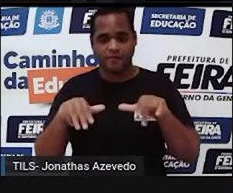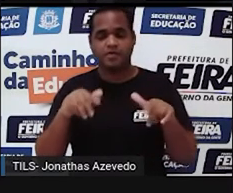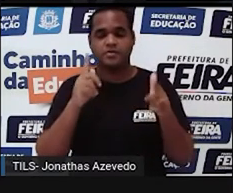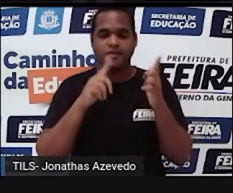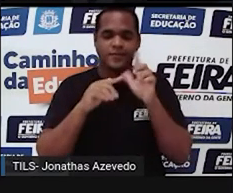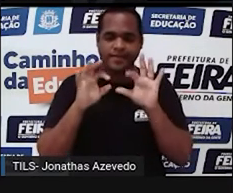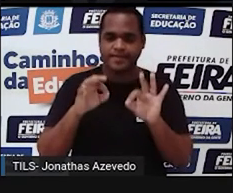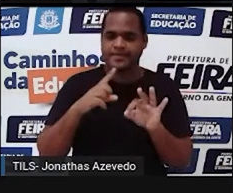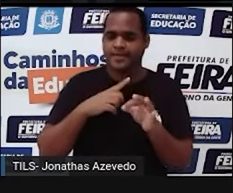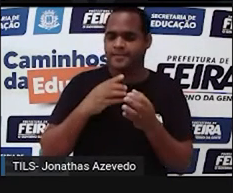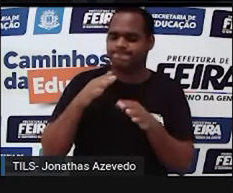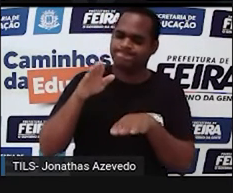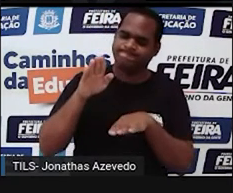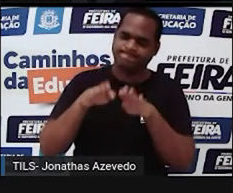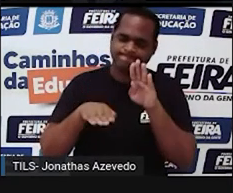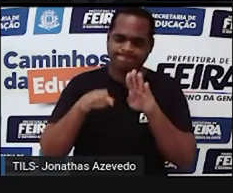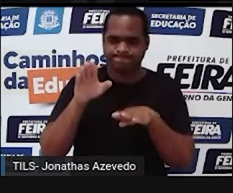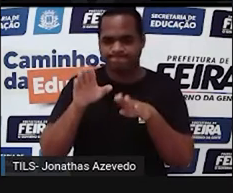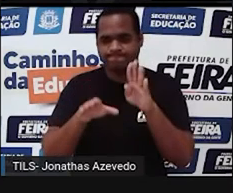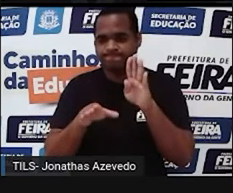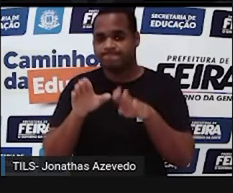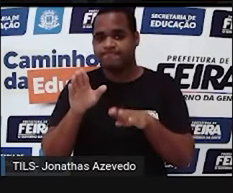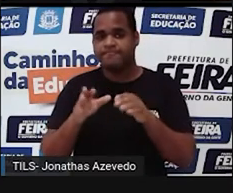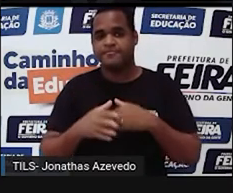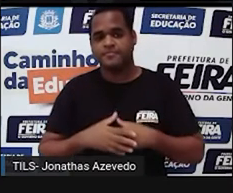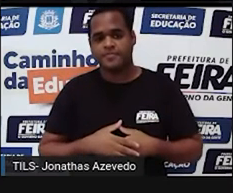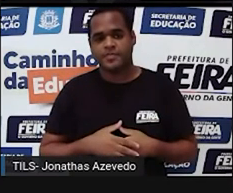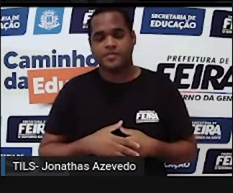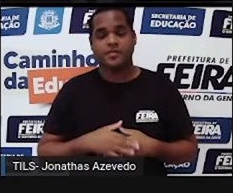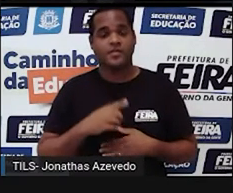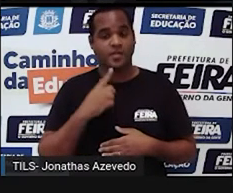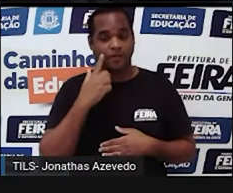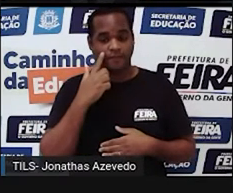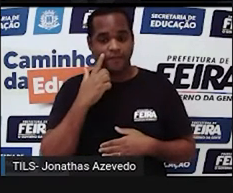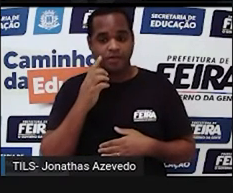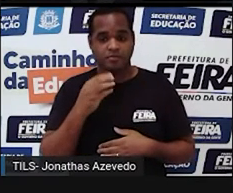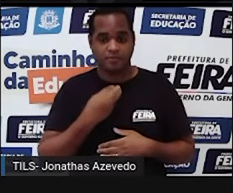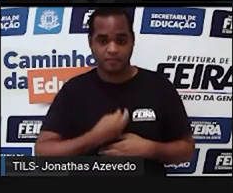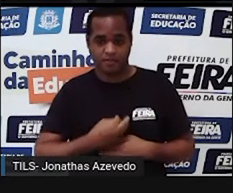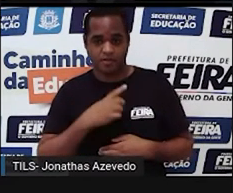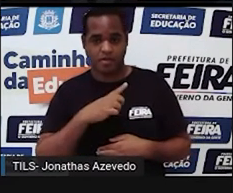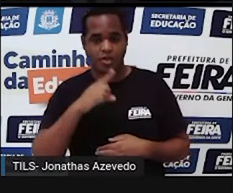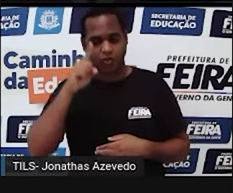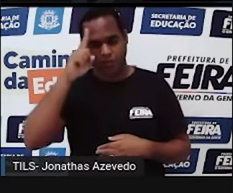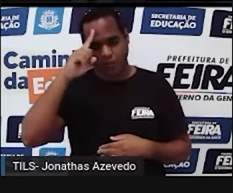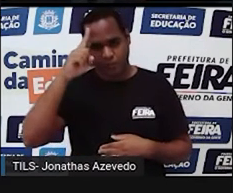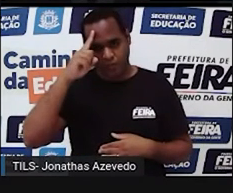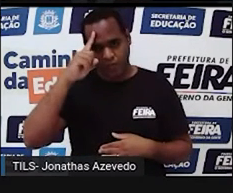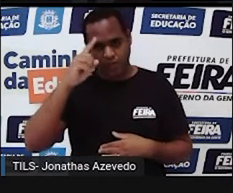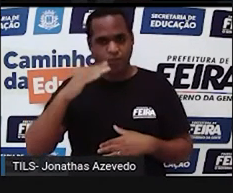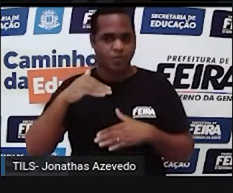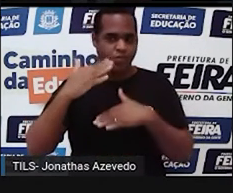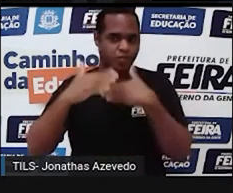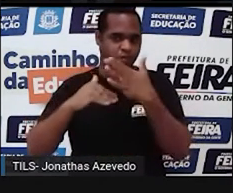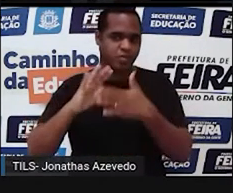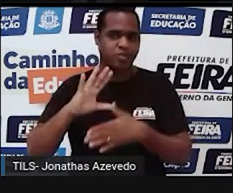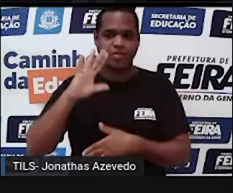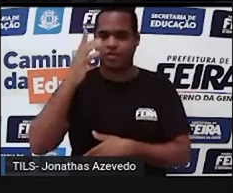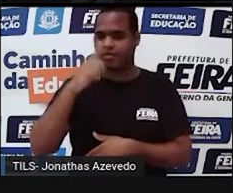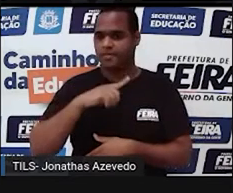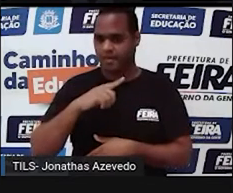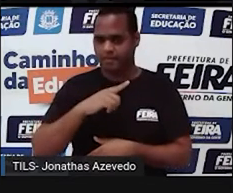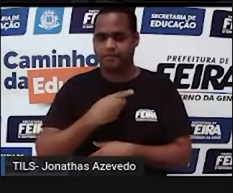parte da matemática da estatística, ela vai trabalhar com situações do nosso cotidiano, coisas que fazem parte da nossa